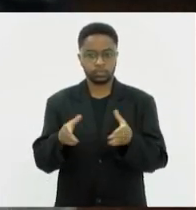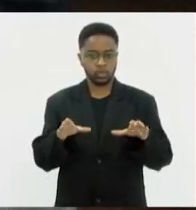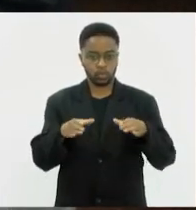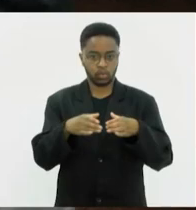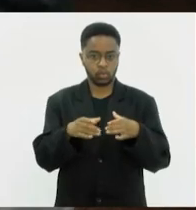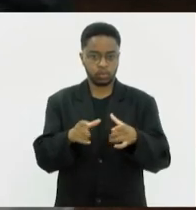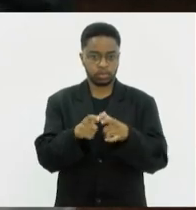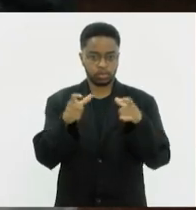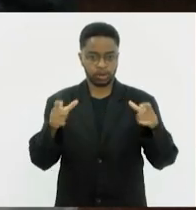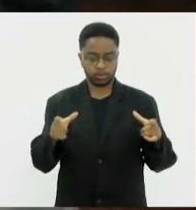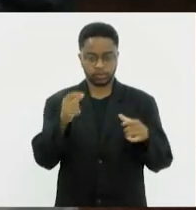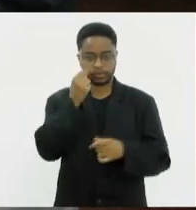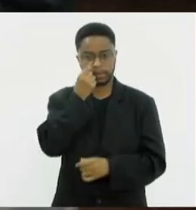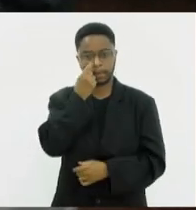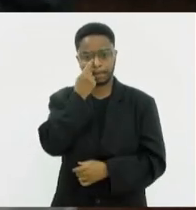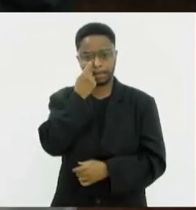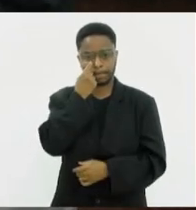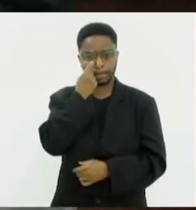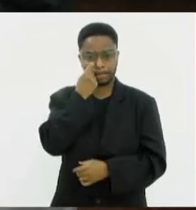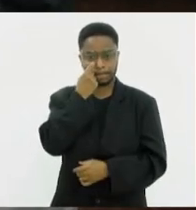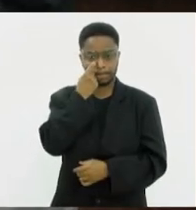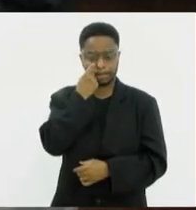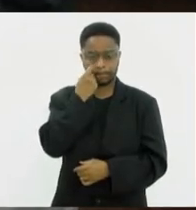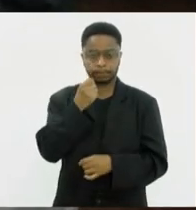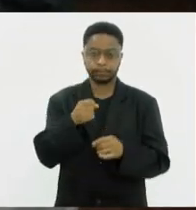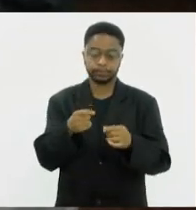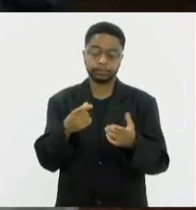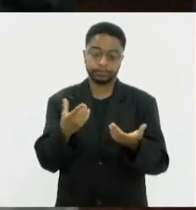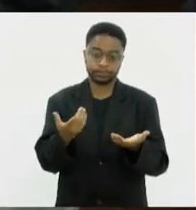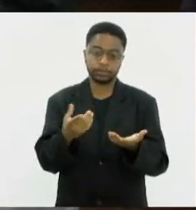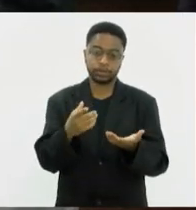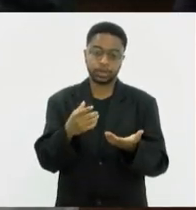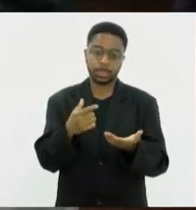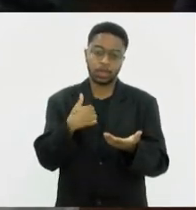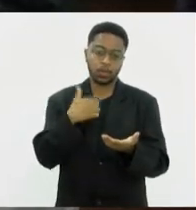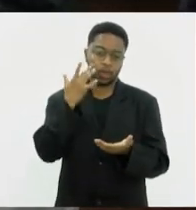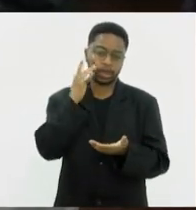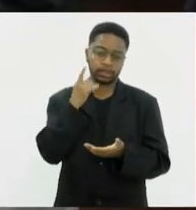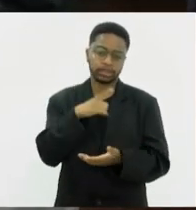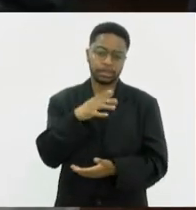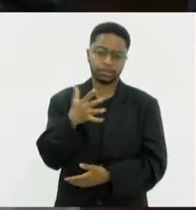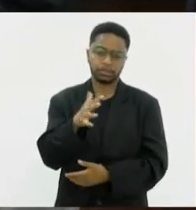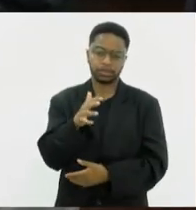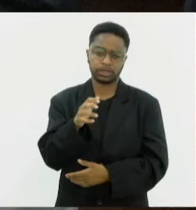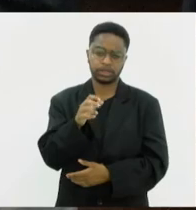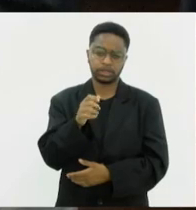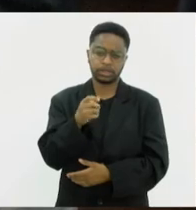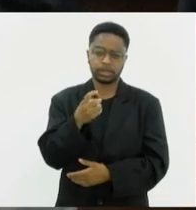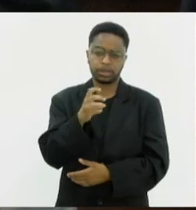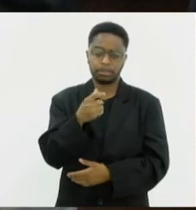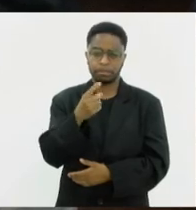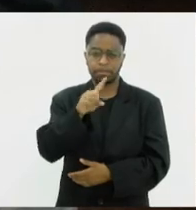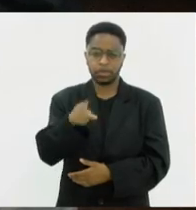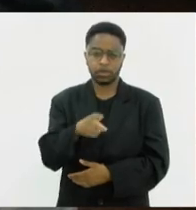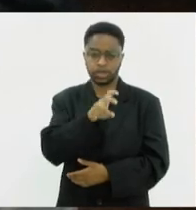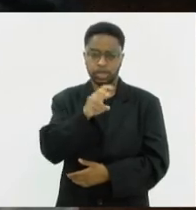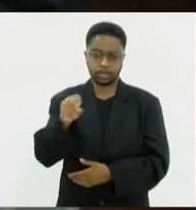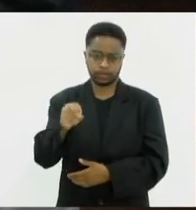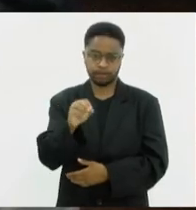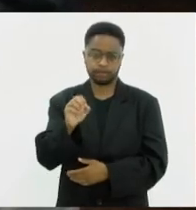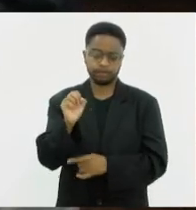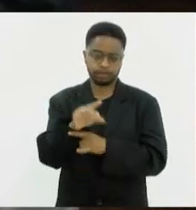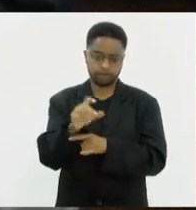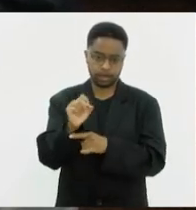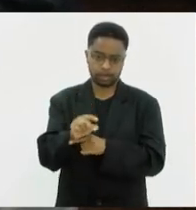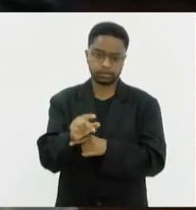maior de pessoas. Há vacância, há, salvo engano, mais de 1.500 vagas em vacância. E eu considero,